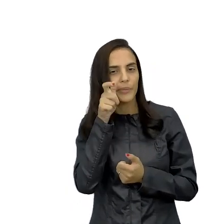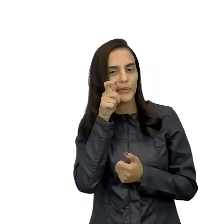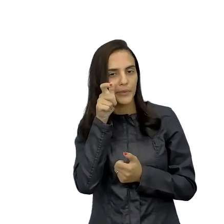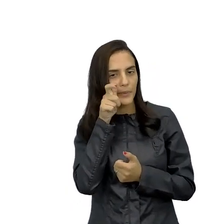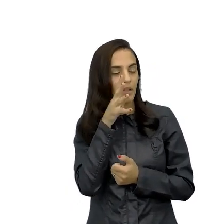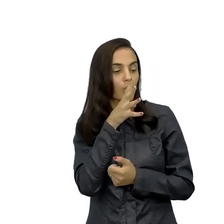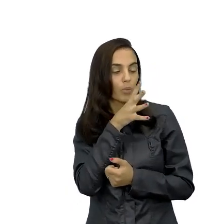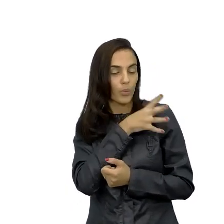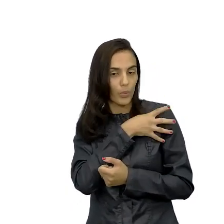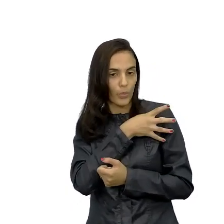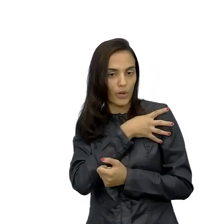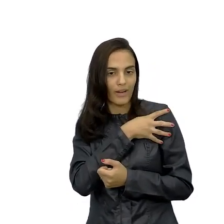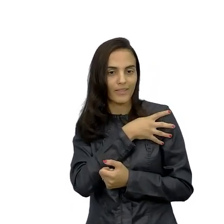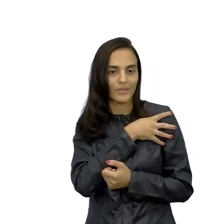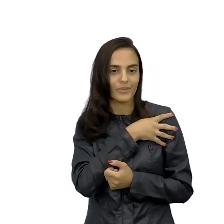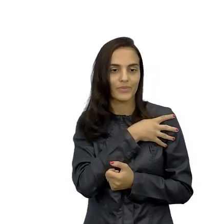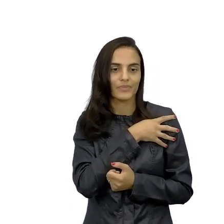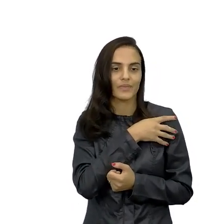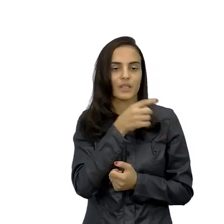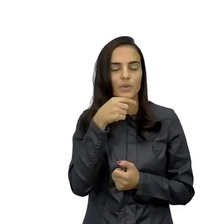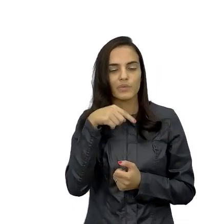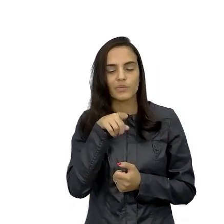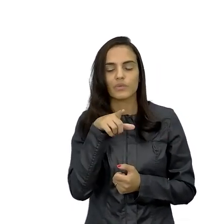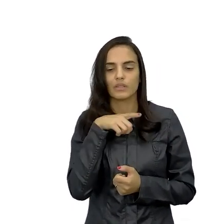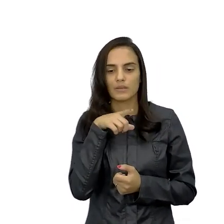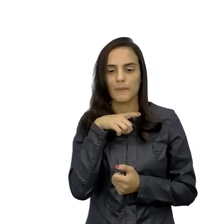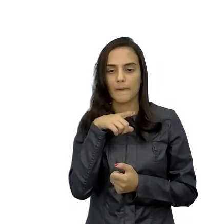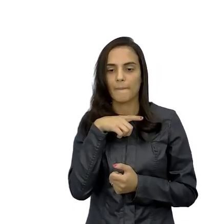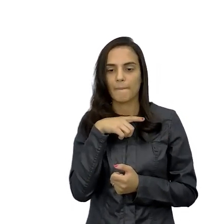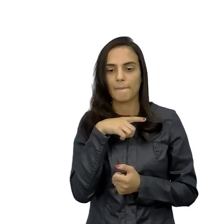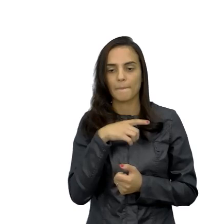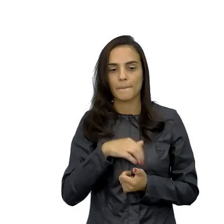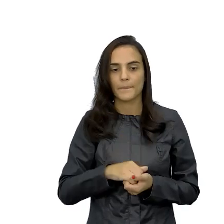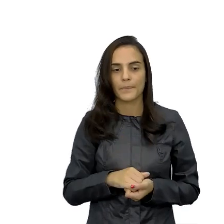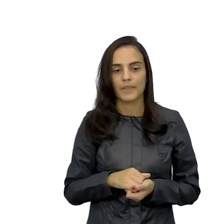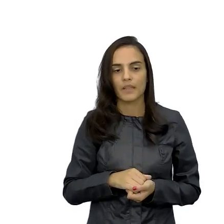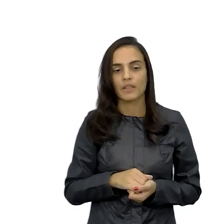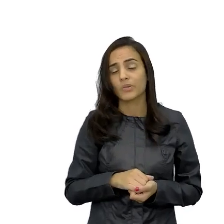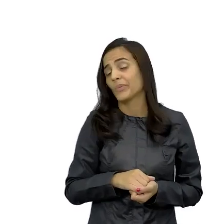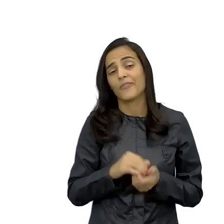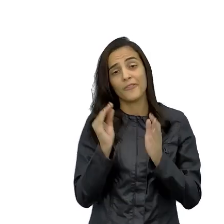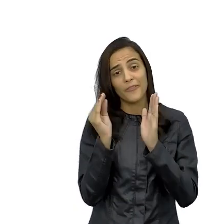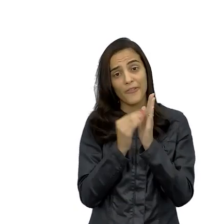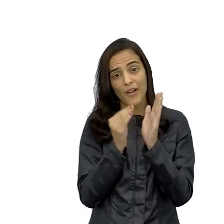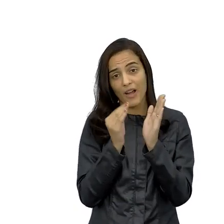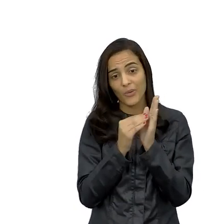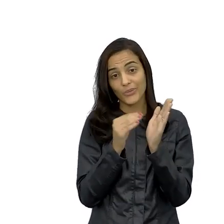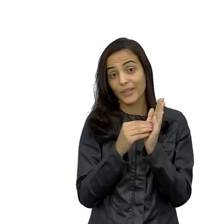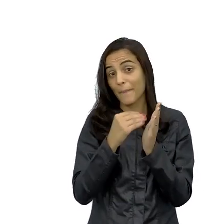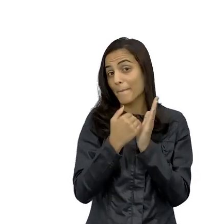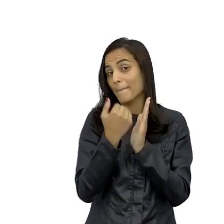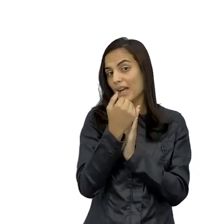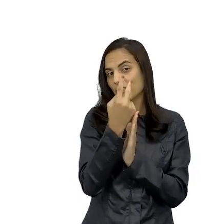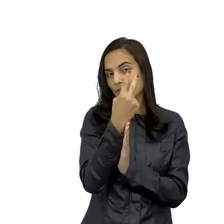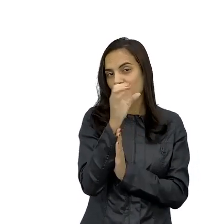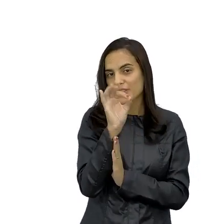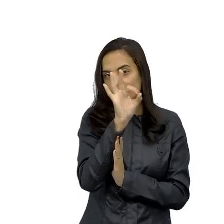no quarto ano, aqui a gente tem uma defasagem aí de mais de